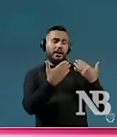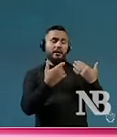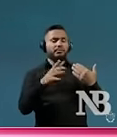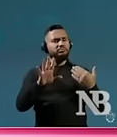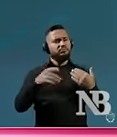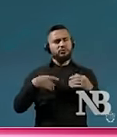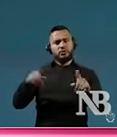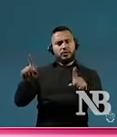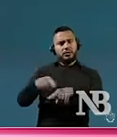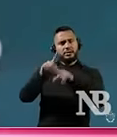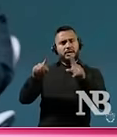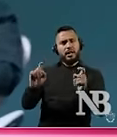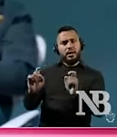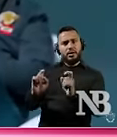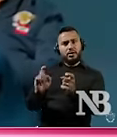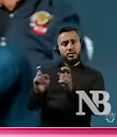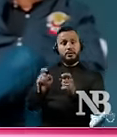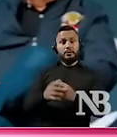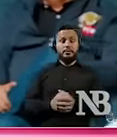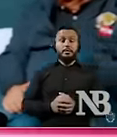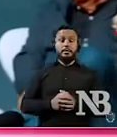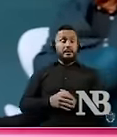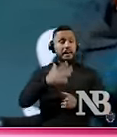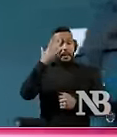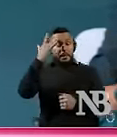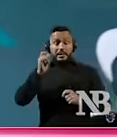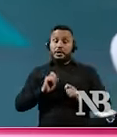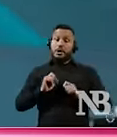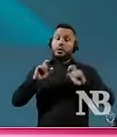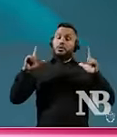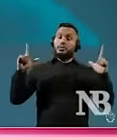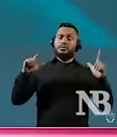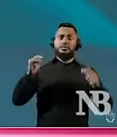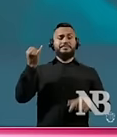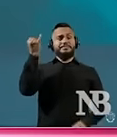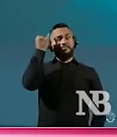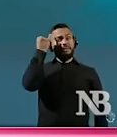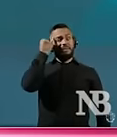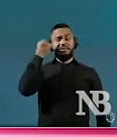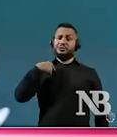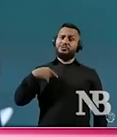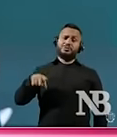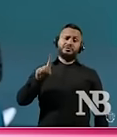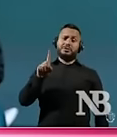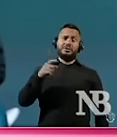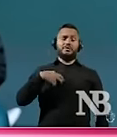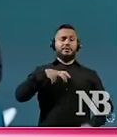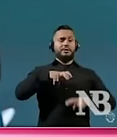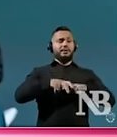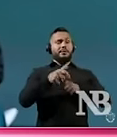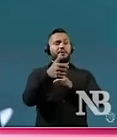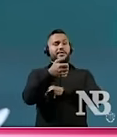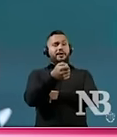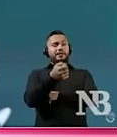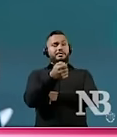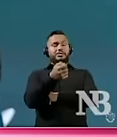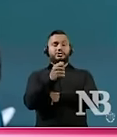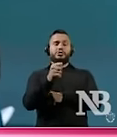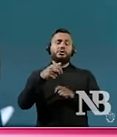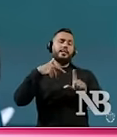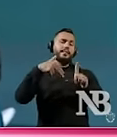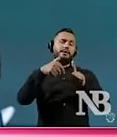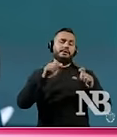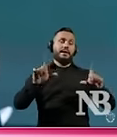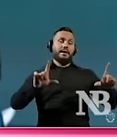essa reunião. Acordou no outro dia com preguiça e falou, olha, realmente não vou, vou assistir Simpsons. E no meio dos Simpsons,